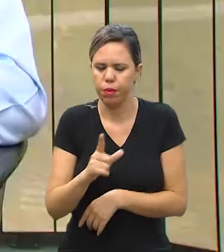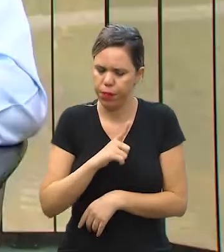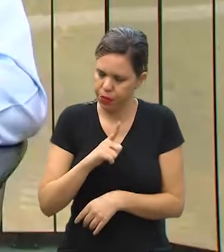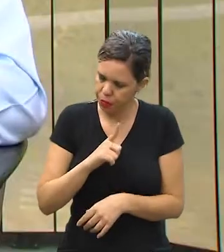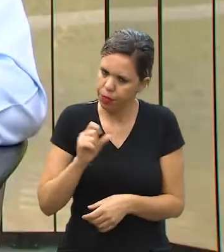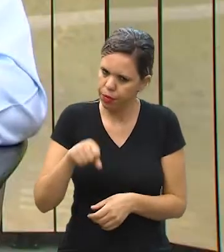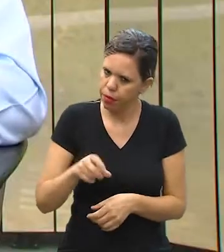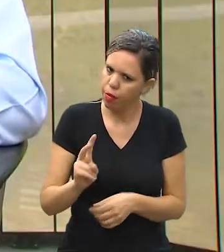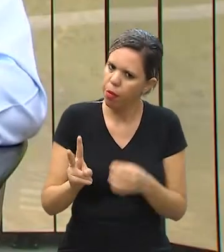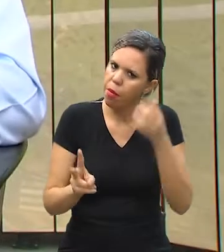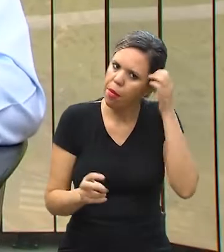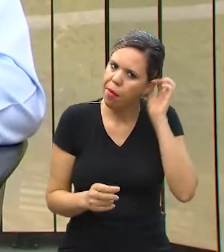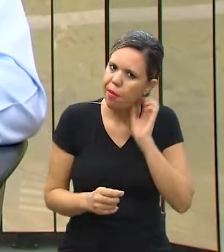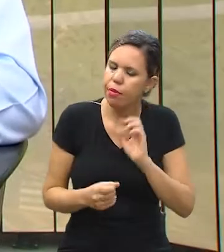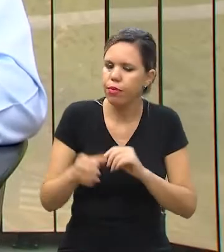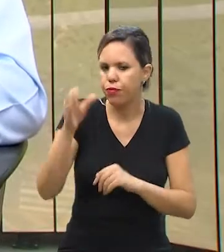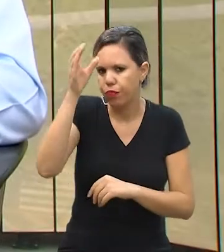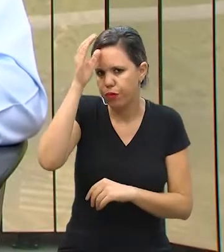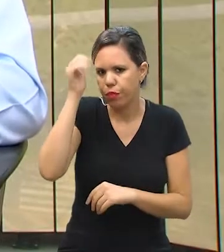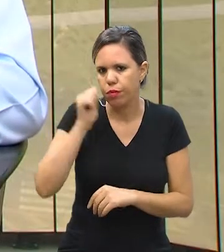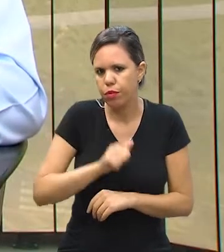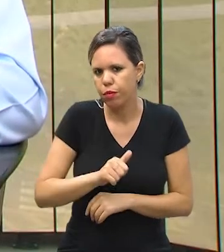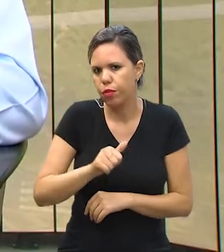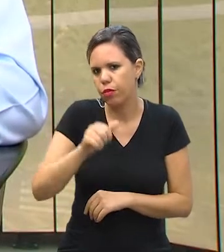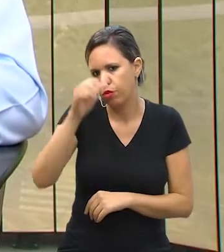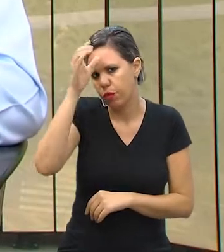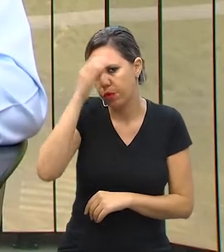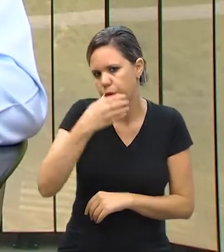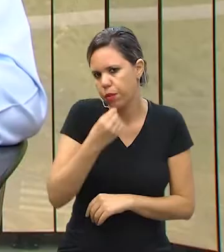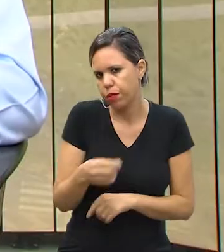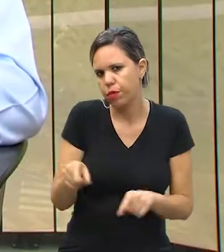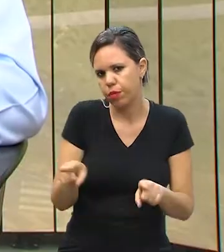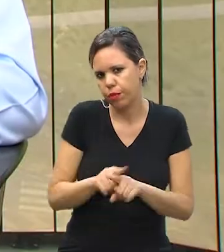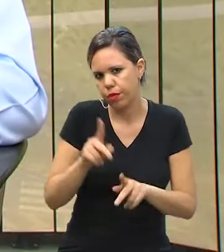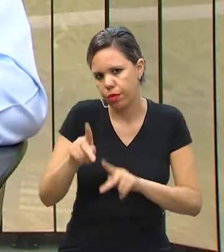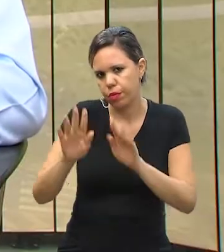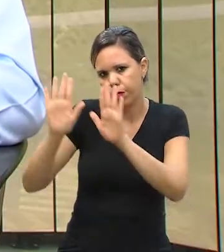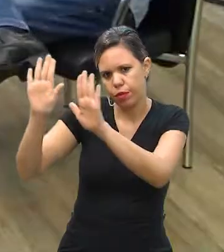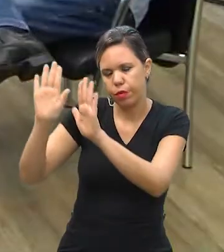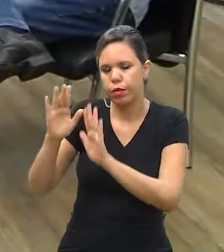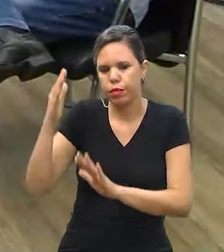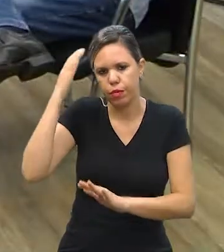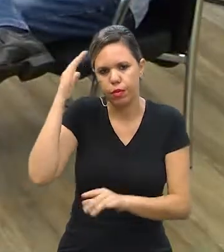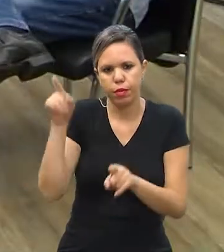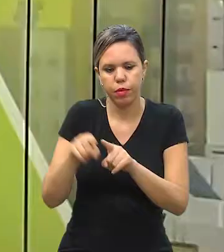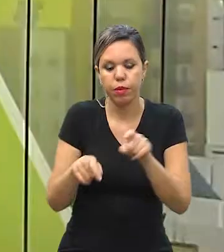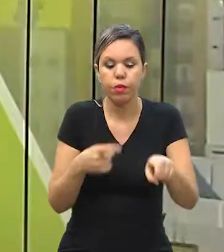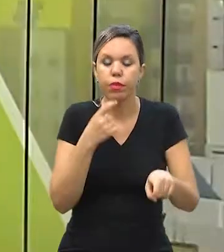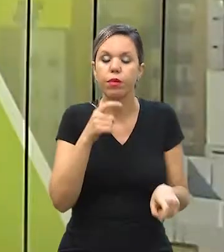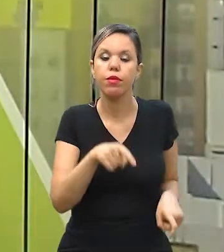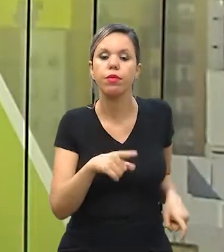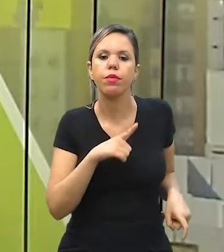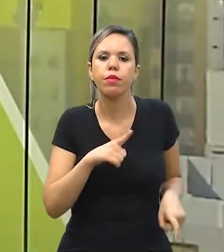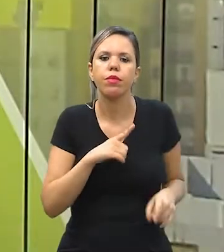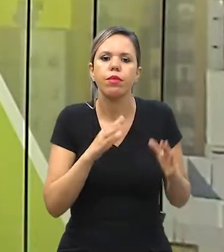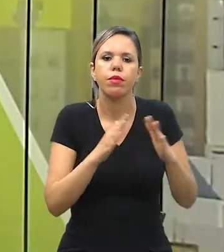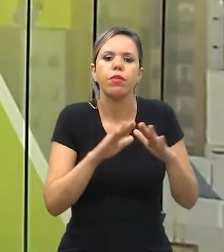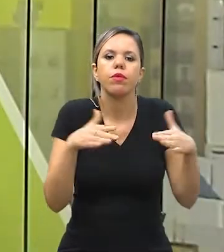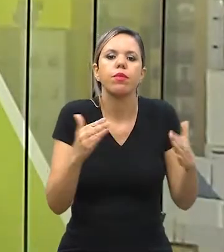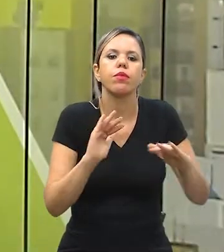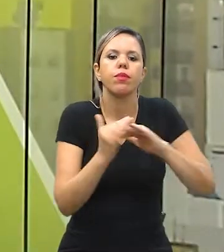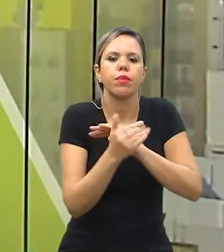Temos sim, tem tia, pra lá tem um tio, entendeu? O pessoal ficou para lá. E aqui em Campinas, você morou em